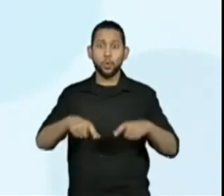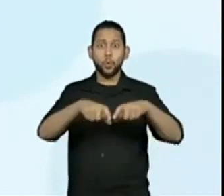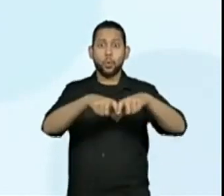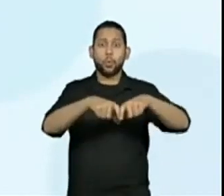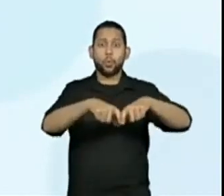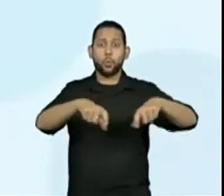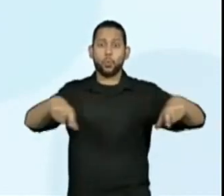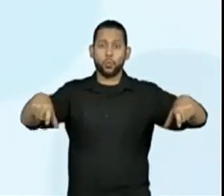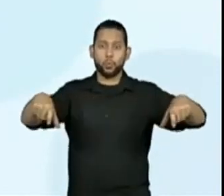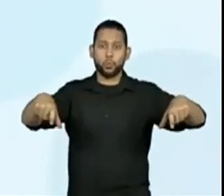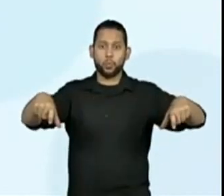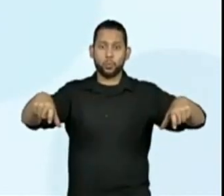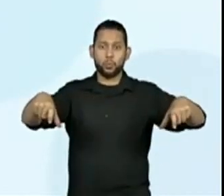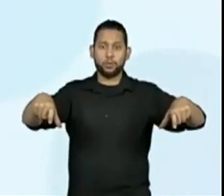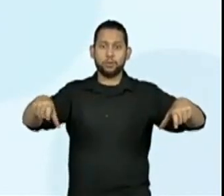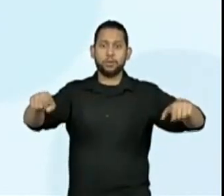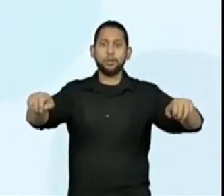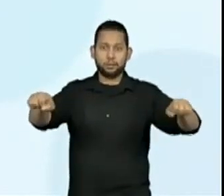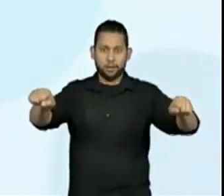para